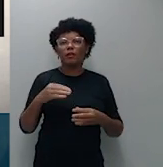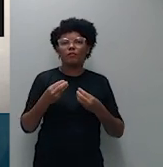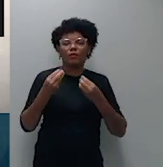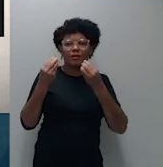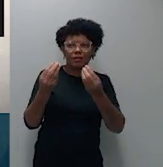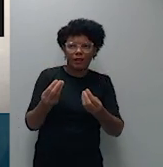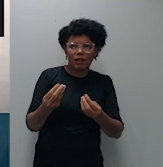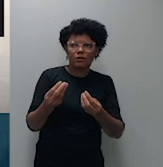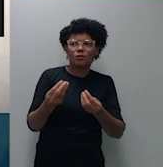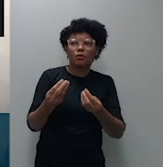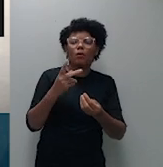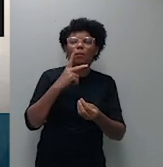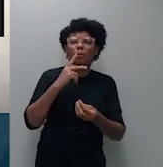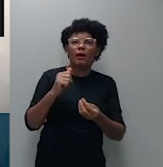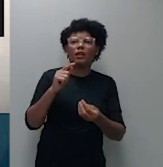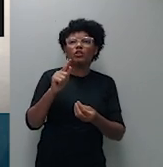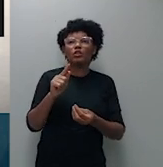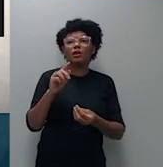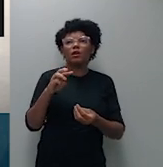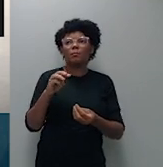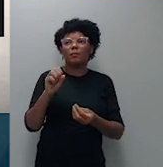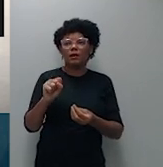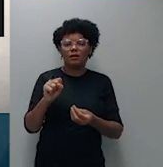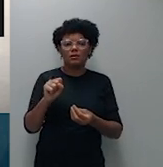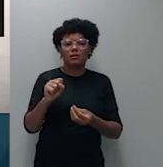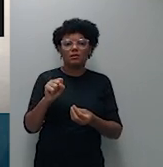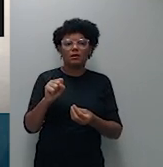legal para registrar um